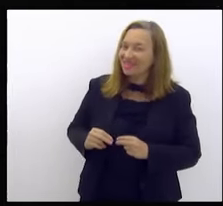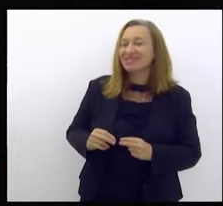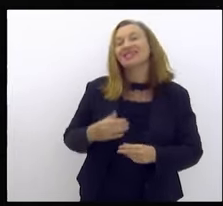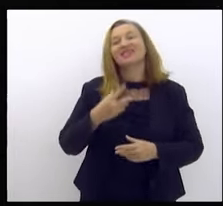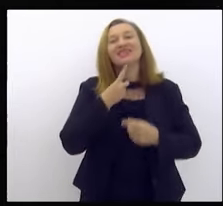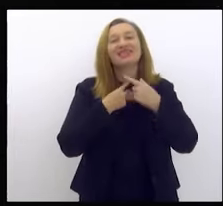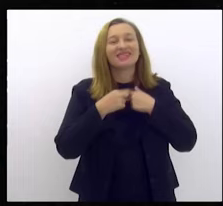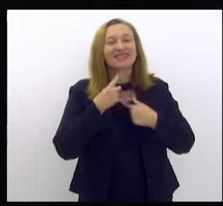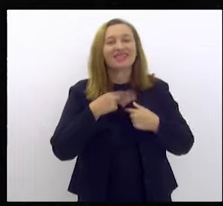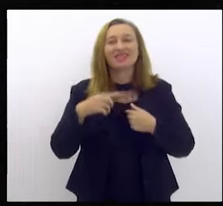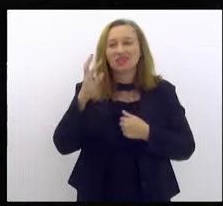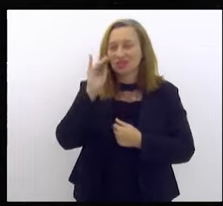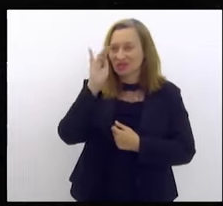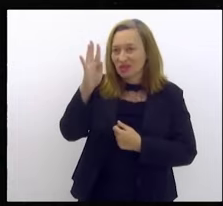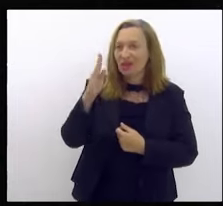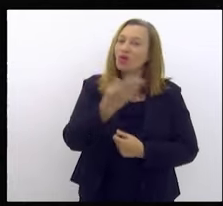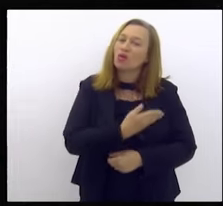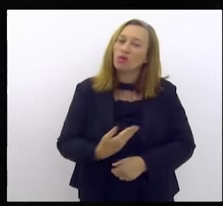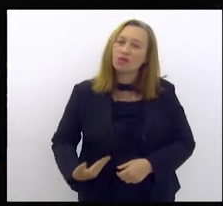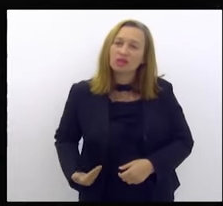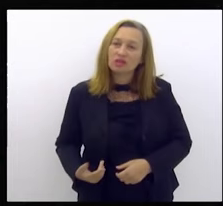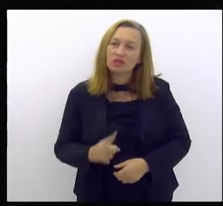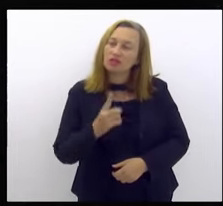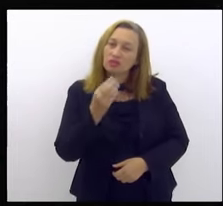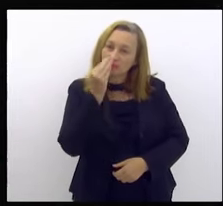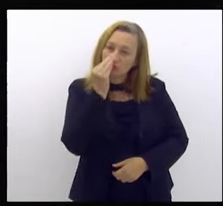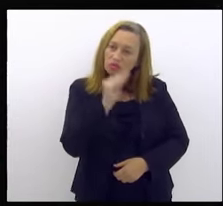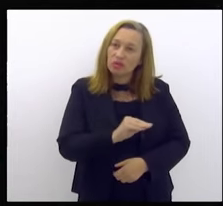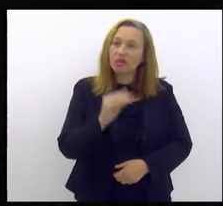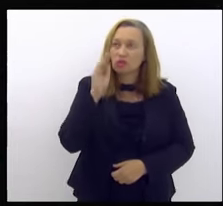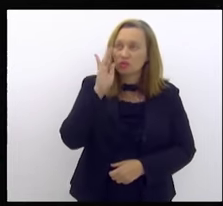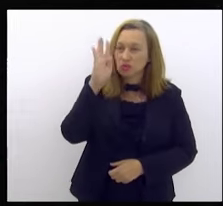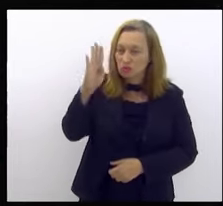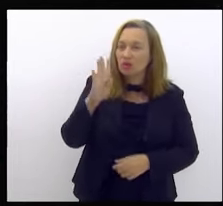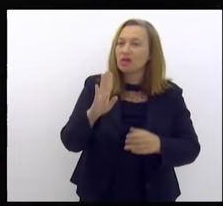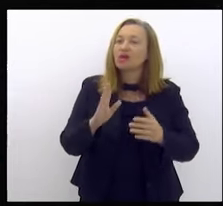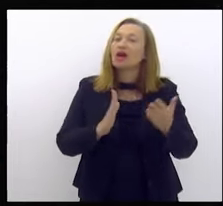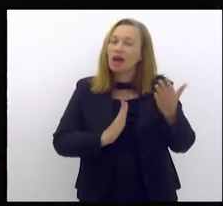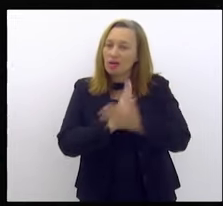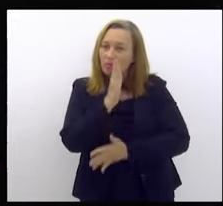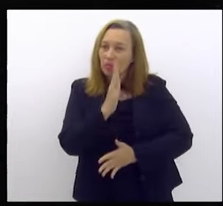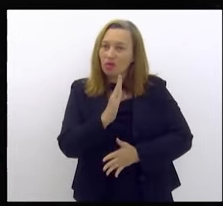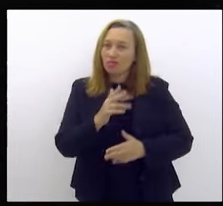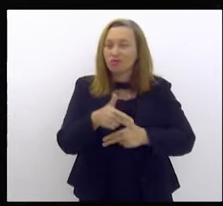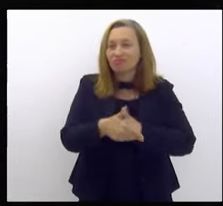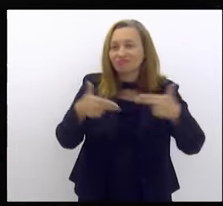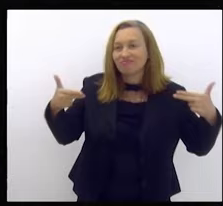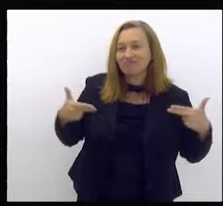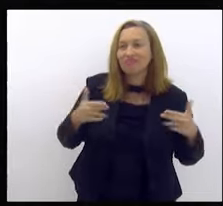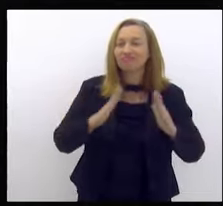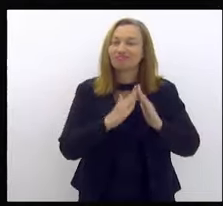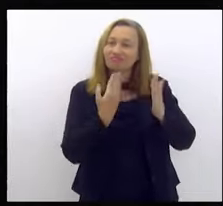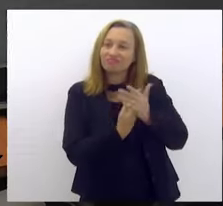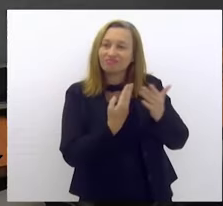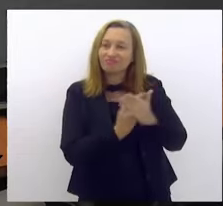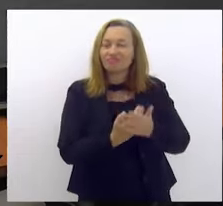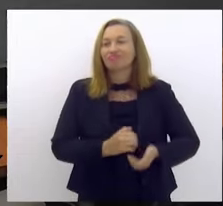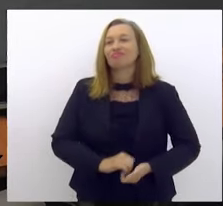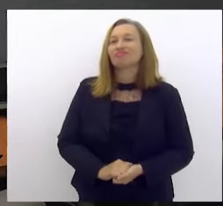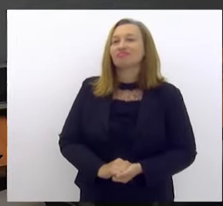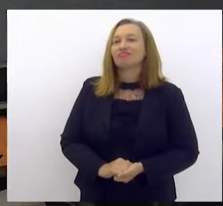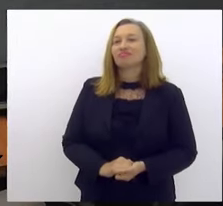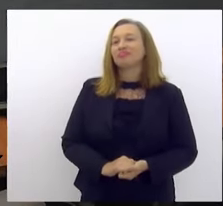deseja sonhar. Governador, não estrague esse sonho. Sancione o projeto do hip-hop nas escolas.